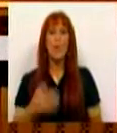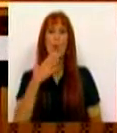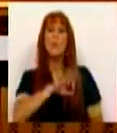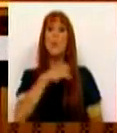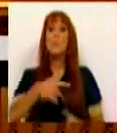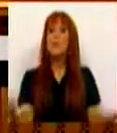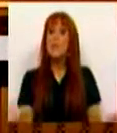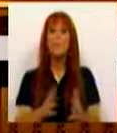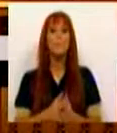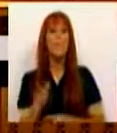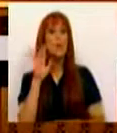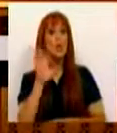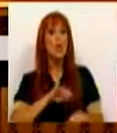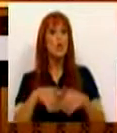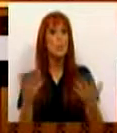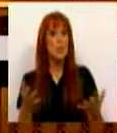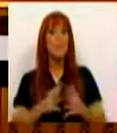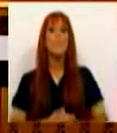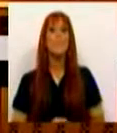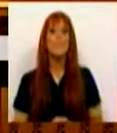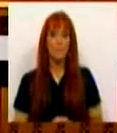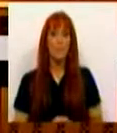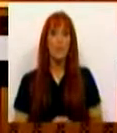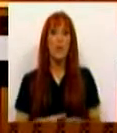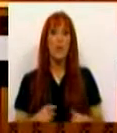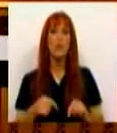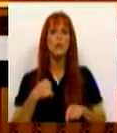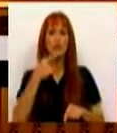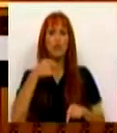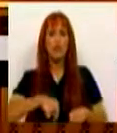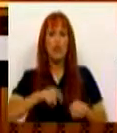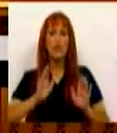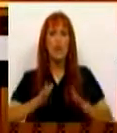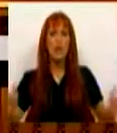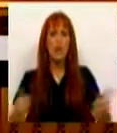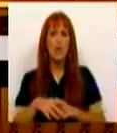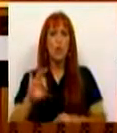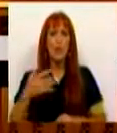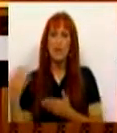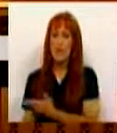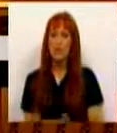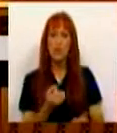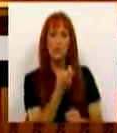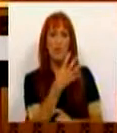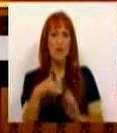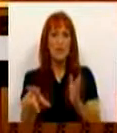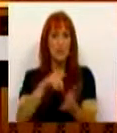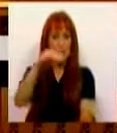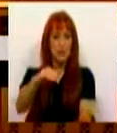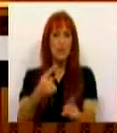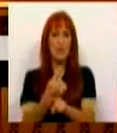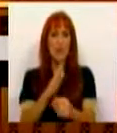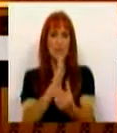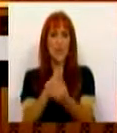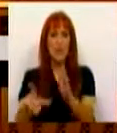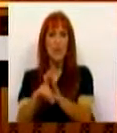Muito obrigado, Sr. Presidente, senhoras e senhores deputados. Como já foi aqui referido, o PSD trouxe aqui um pacote legislativo com vários